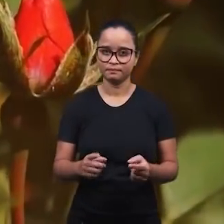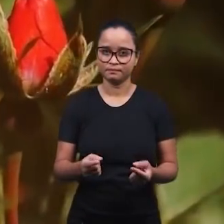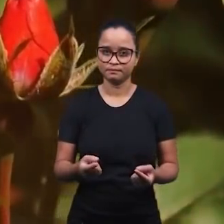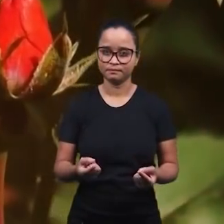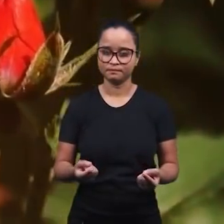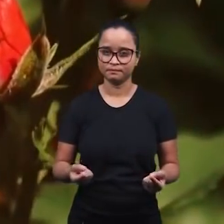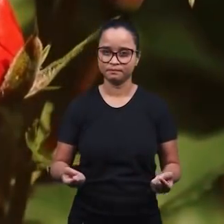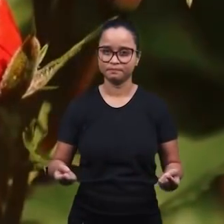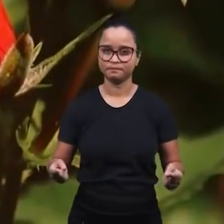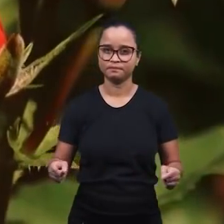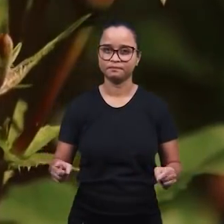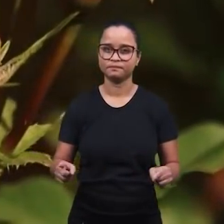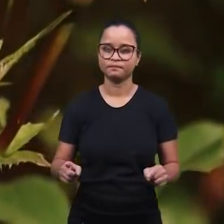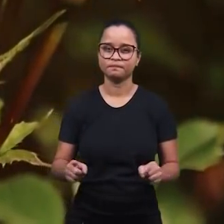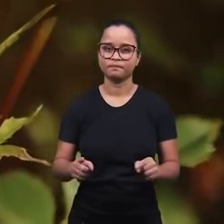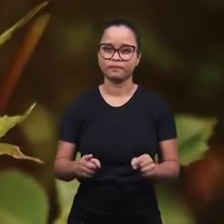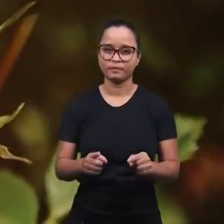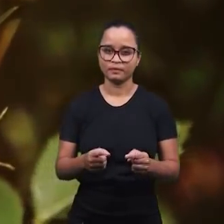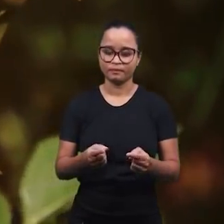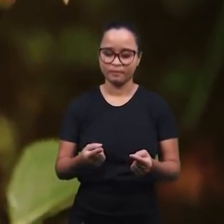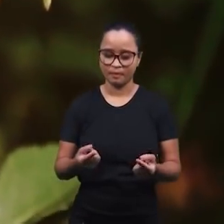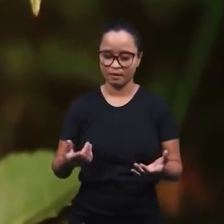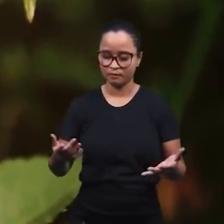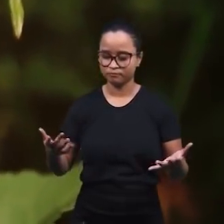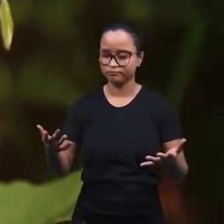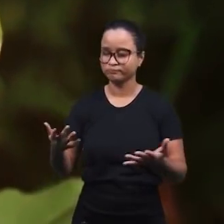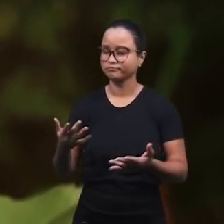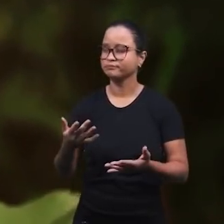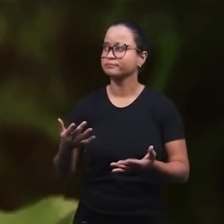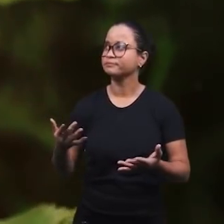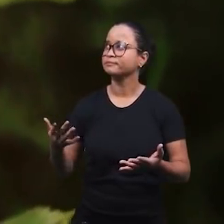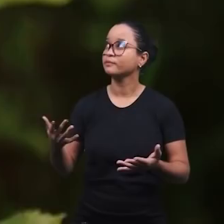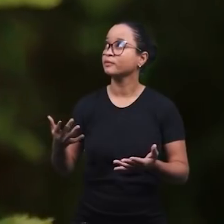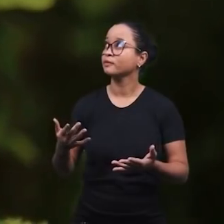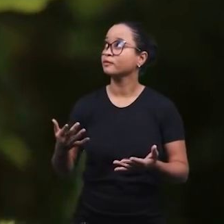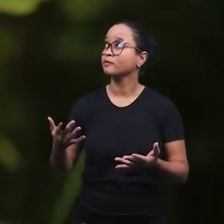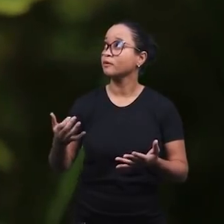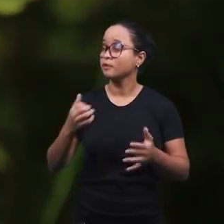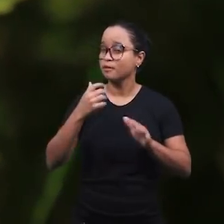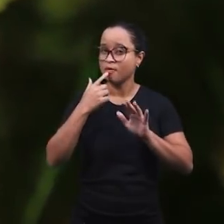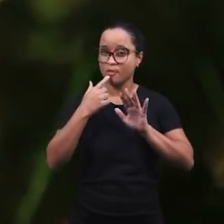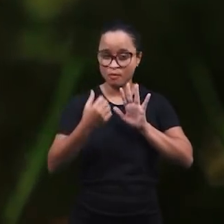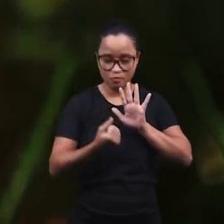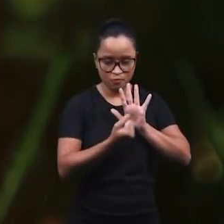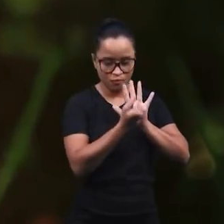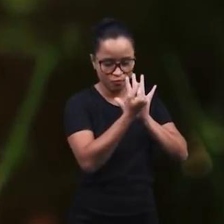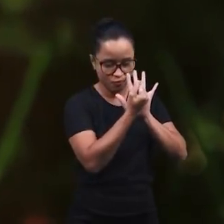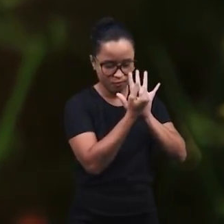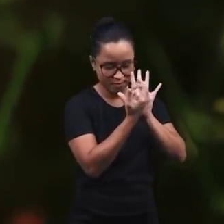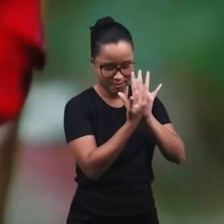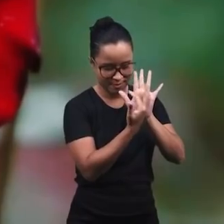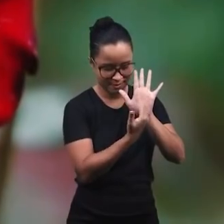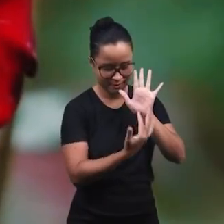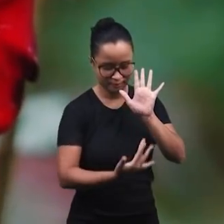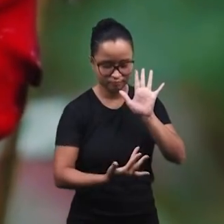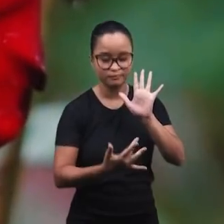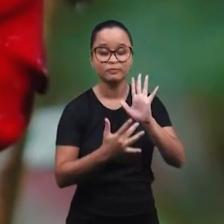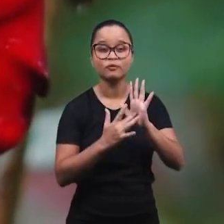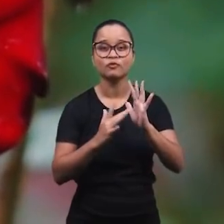O sangue de Jesus tem poder,